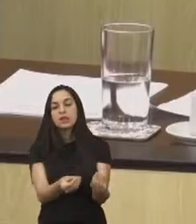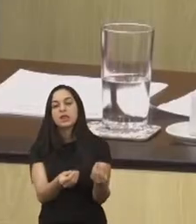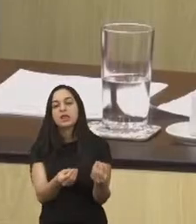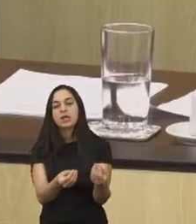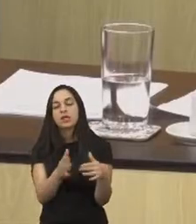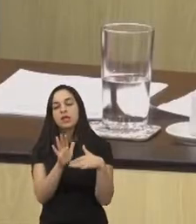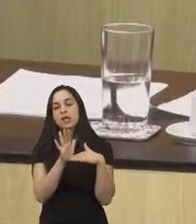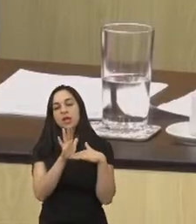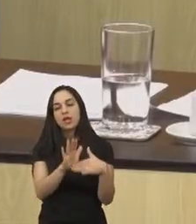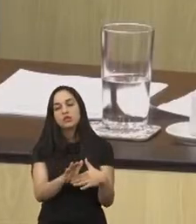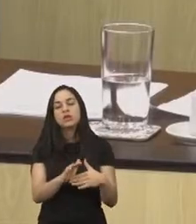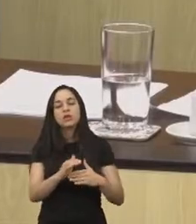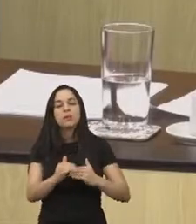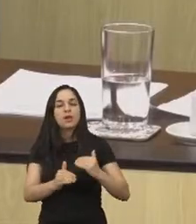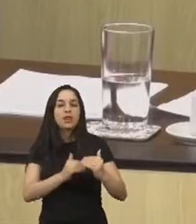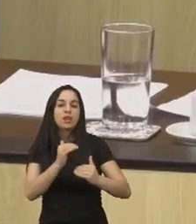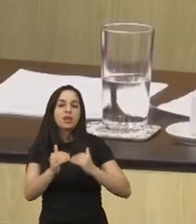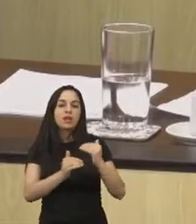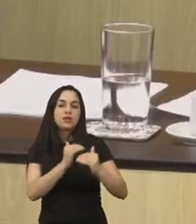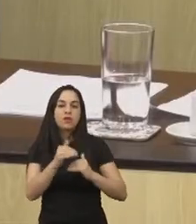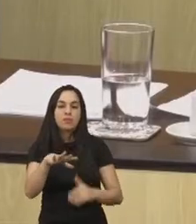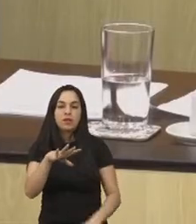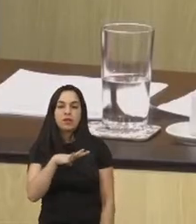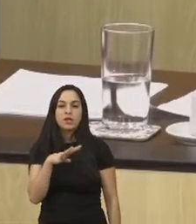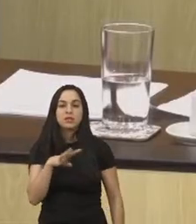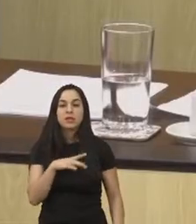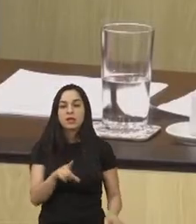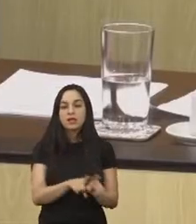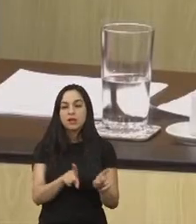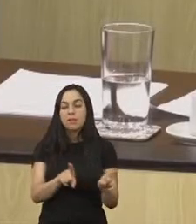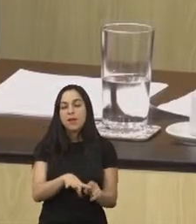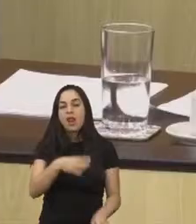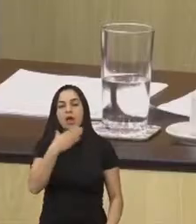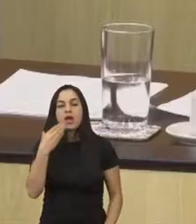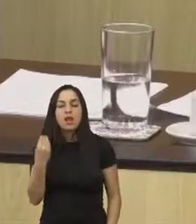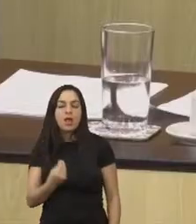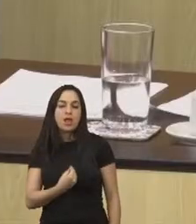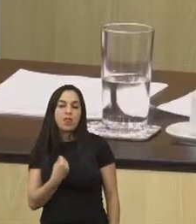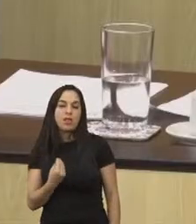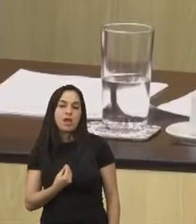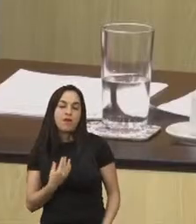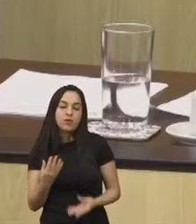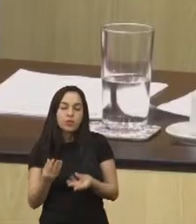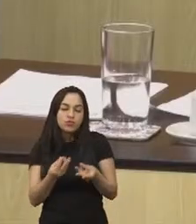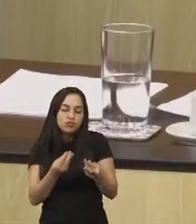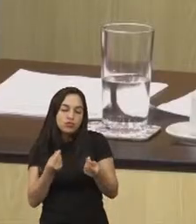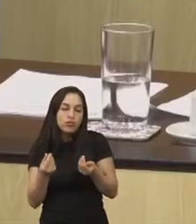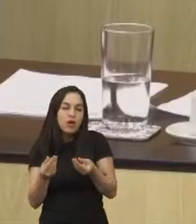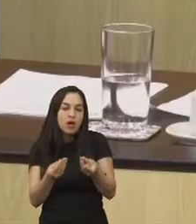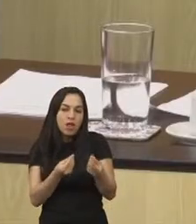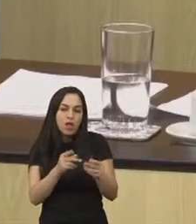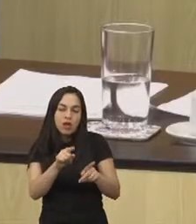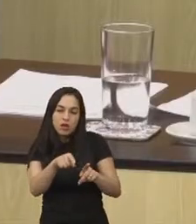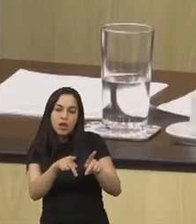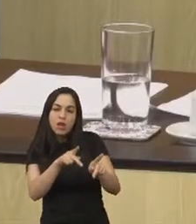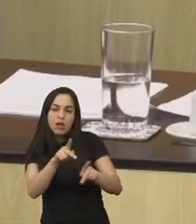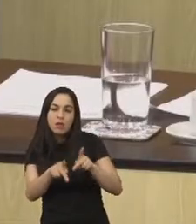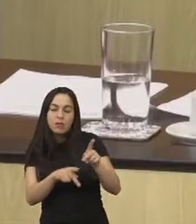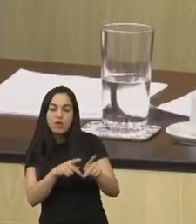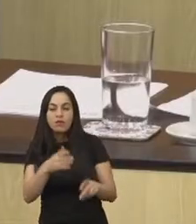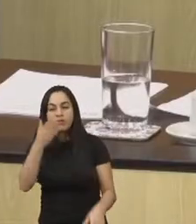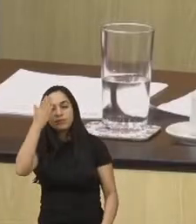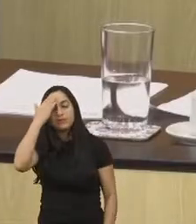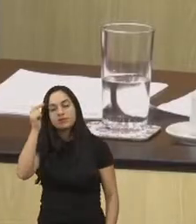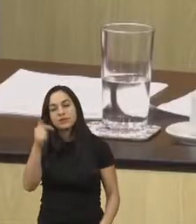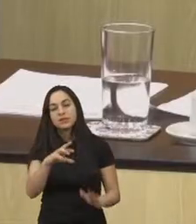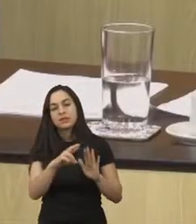para o desenvolvimento do município e a melhoria da qualidade de vida da população, considerando que a própria norma prevê a